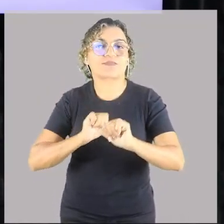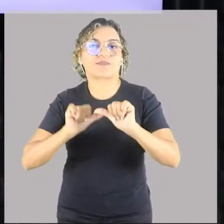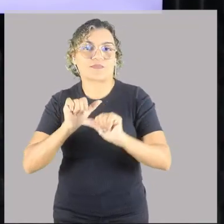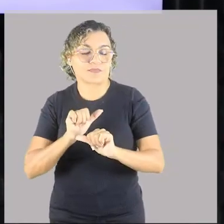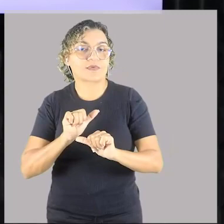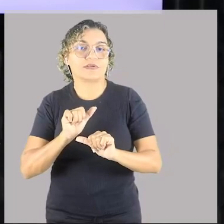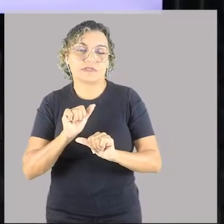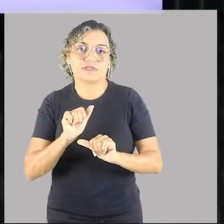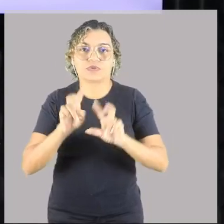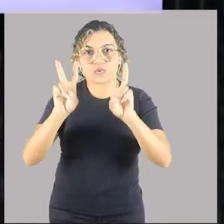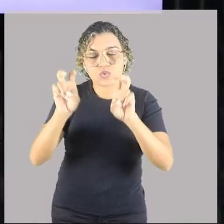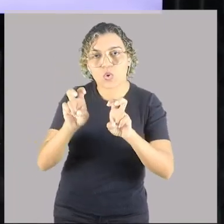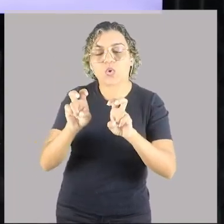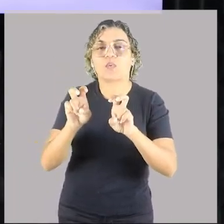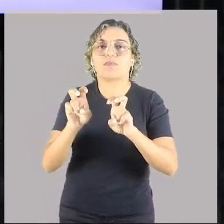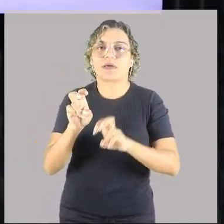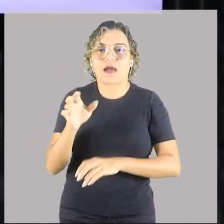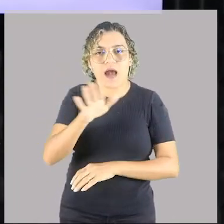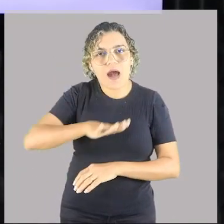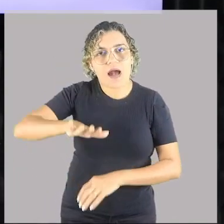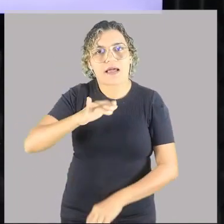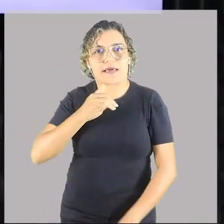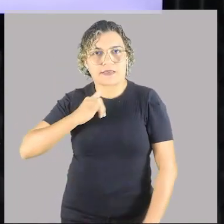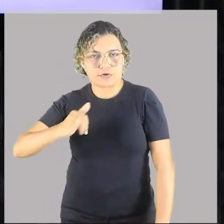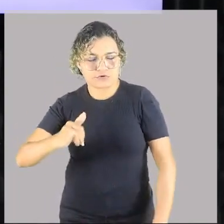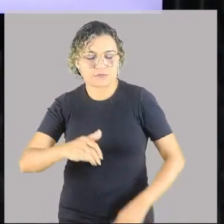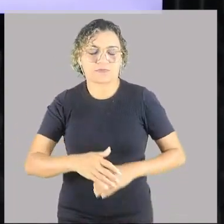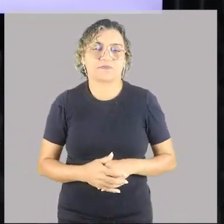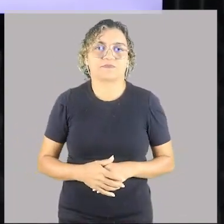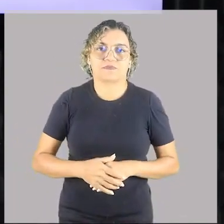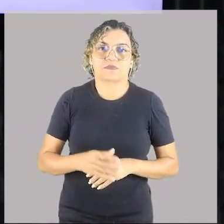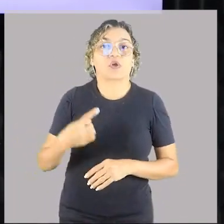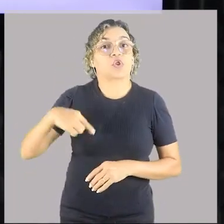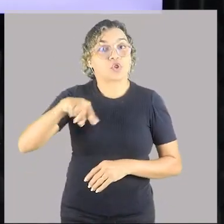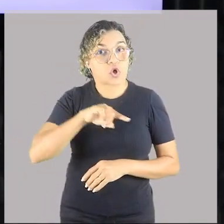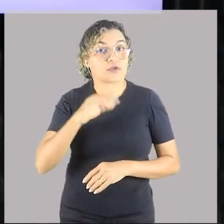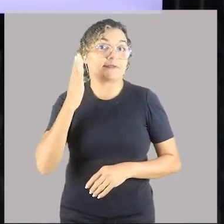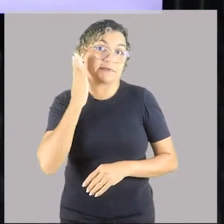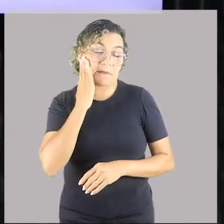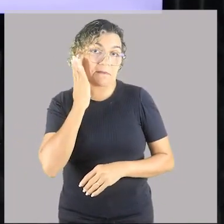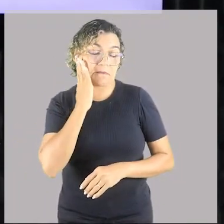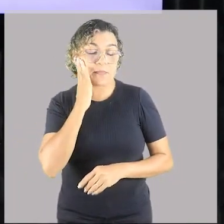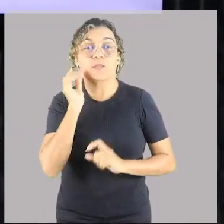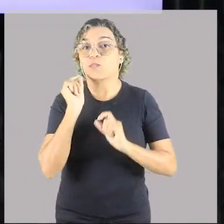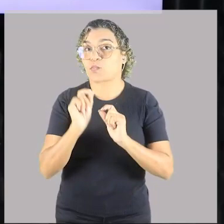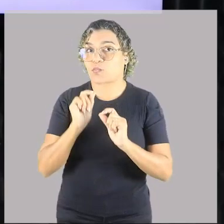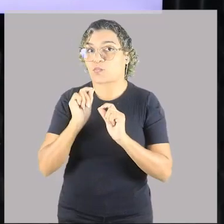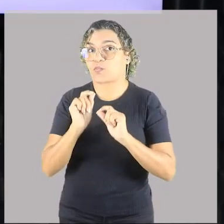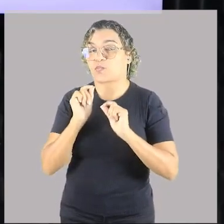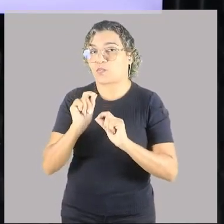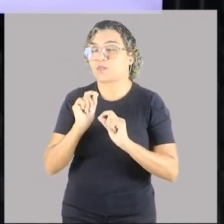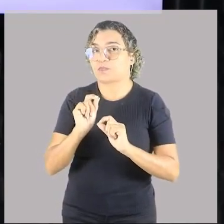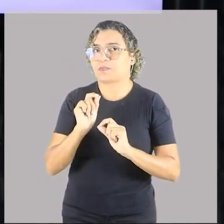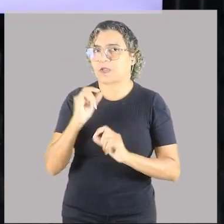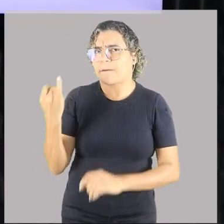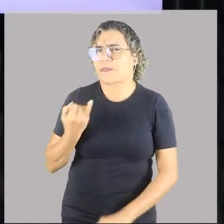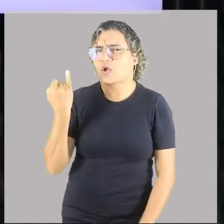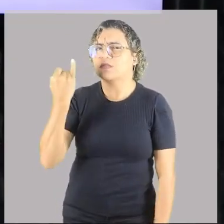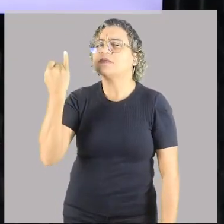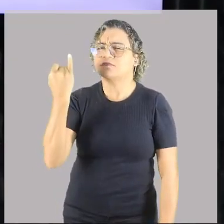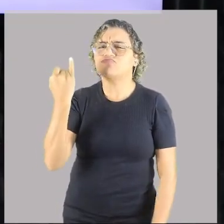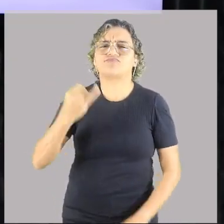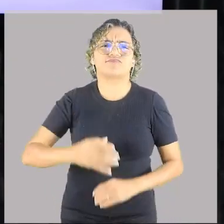em torno das questões energéticas. Um ponto interessante. Nós bem sabemos e bem entendemos que é um dos grandes